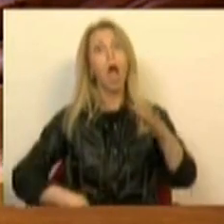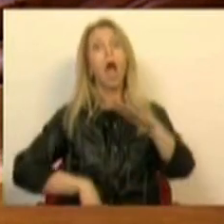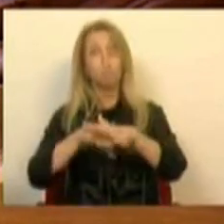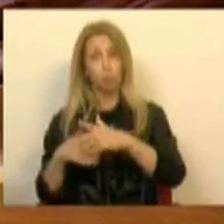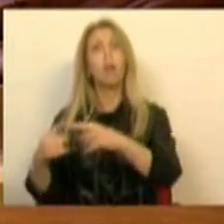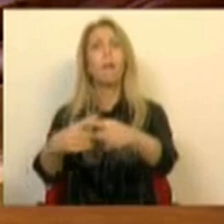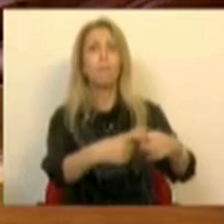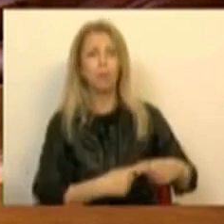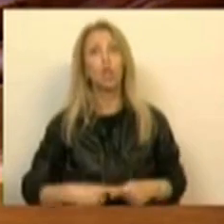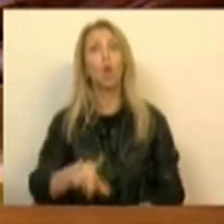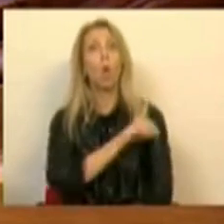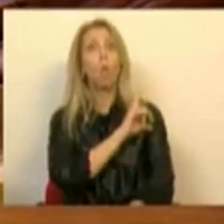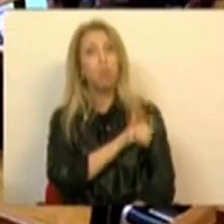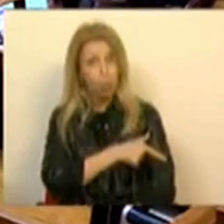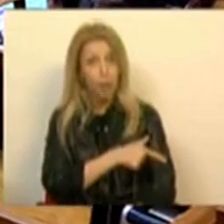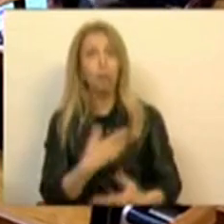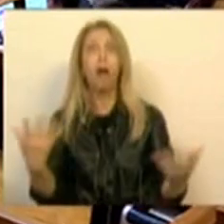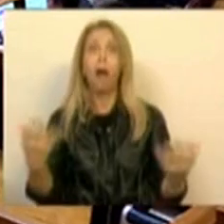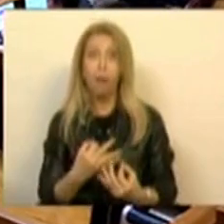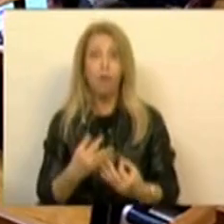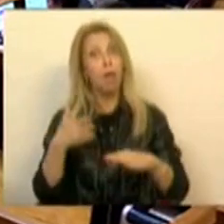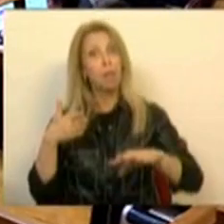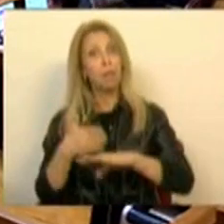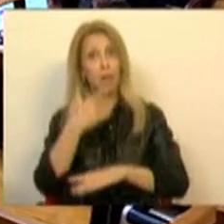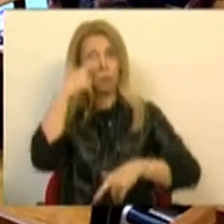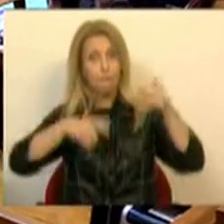os diretamente eleitos pelos cidadãos.